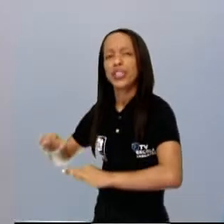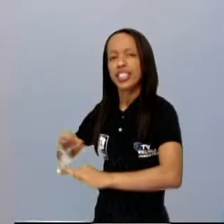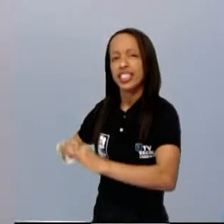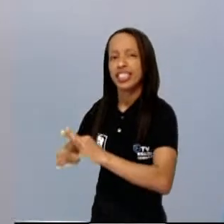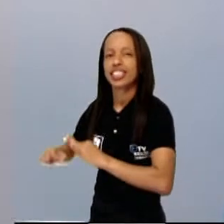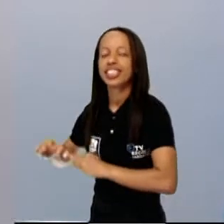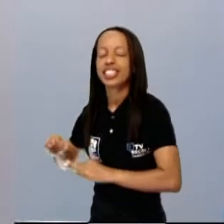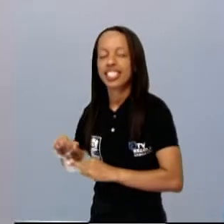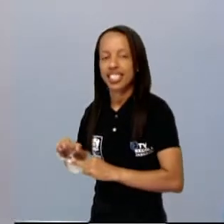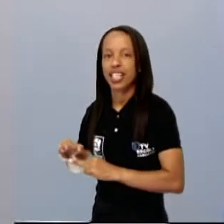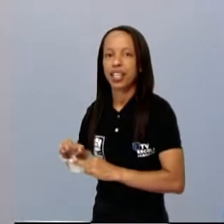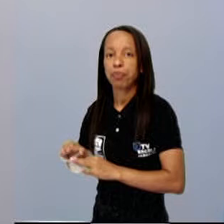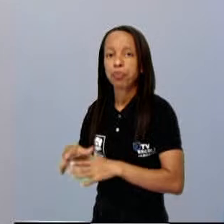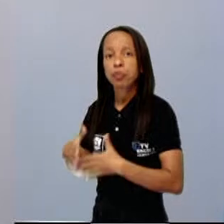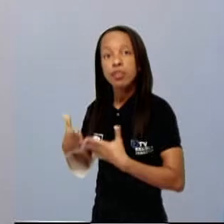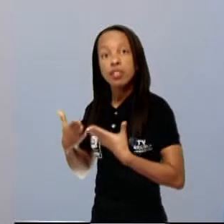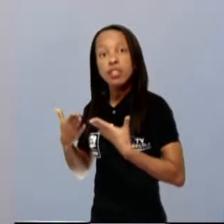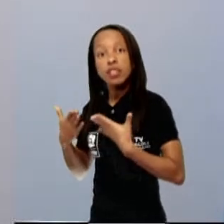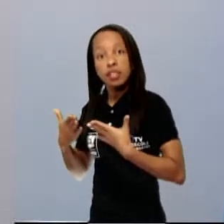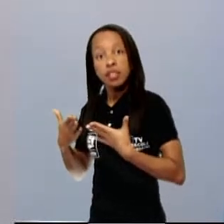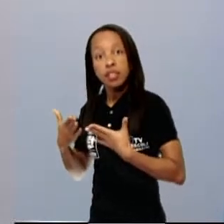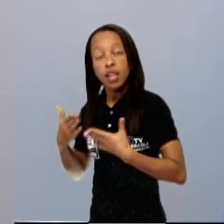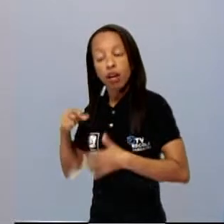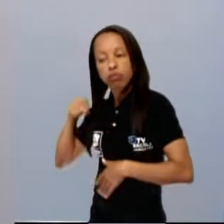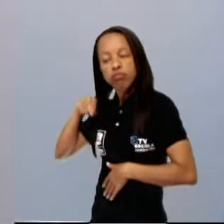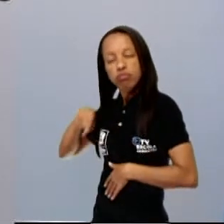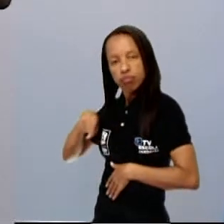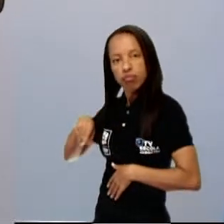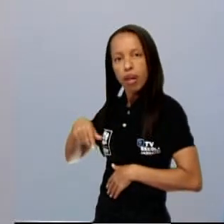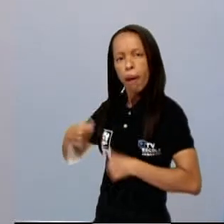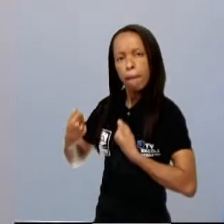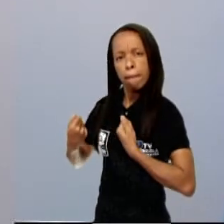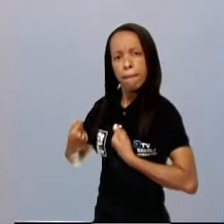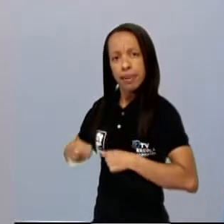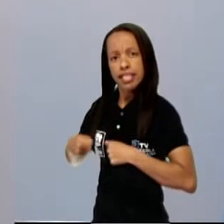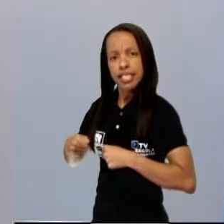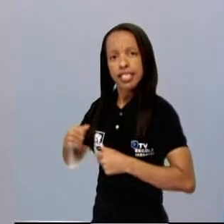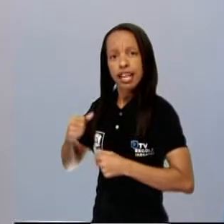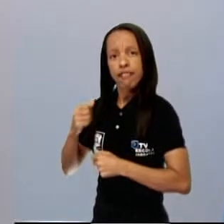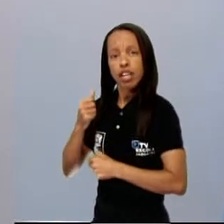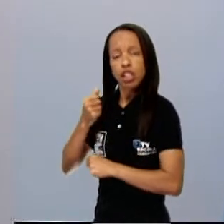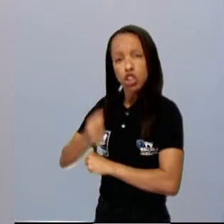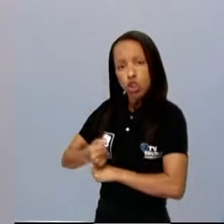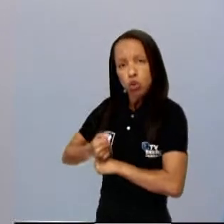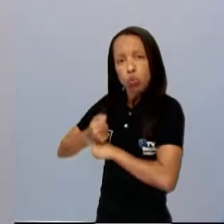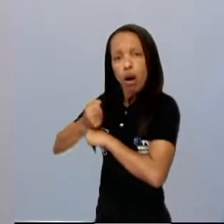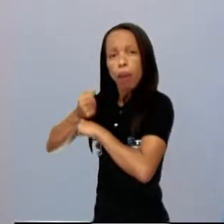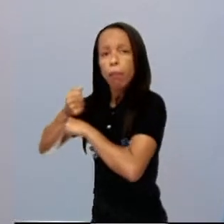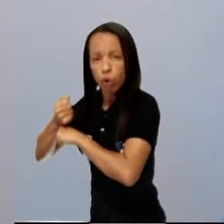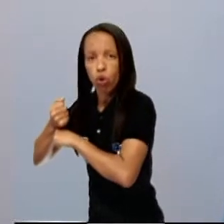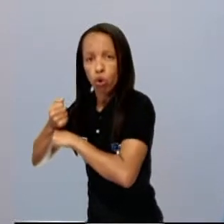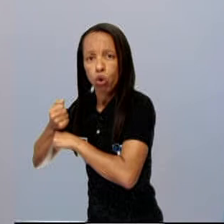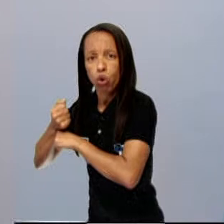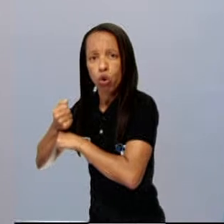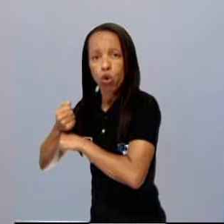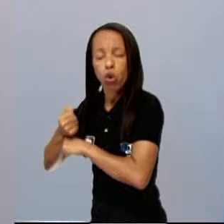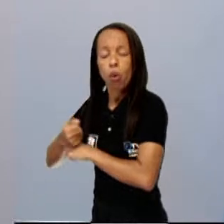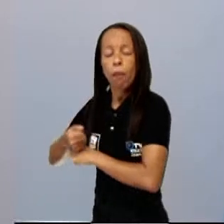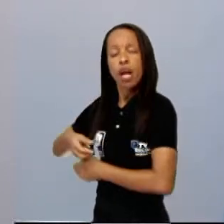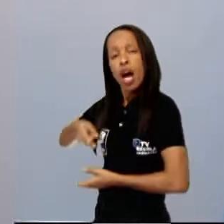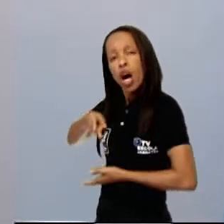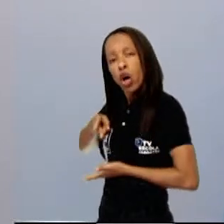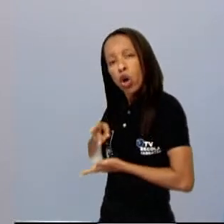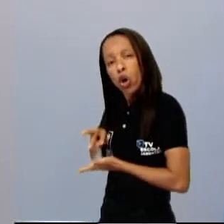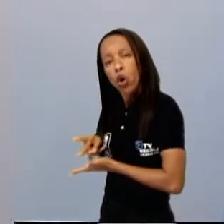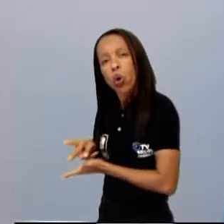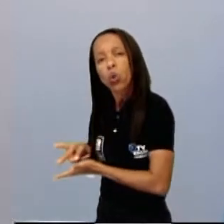E aí eles precisavam desse apoio para poder continuar a manter a nova ordem, o novo regime que a França estava